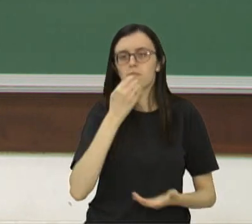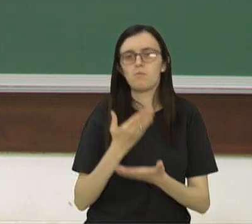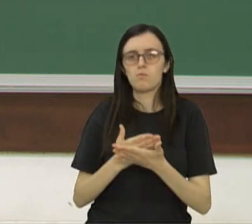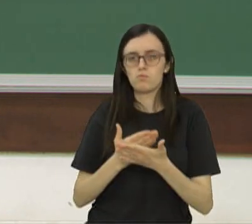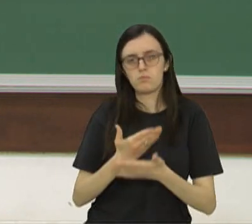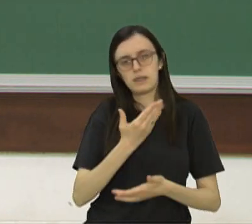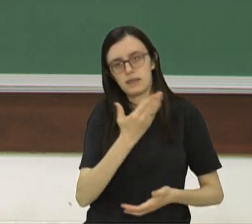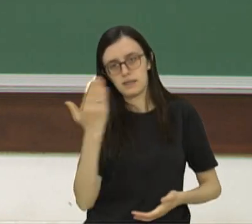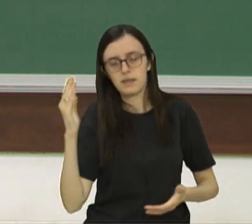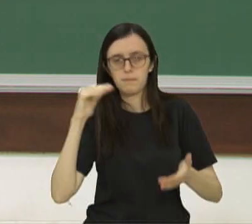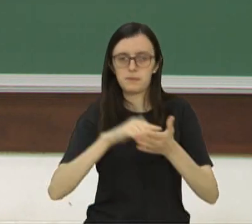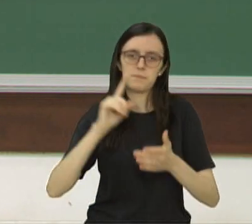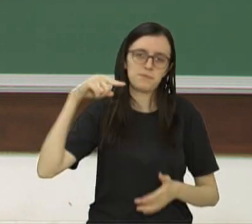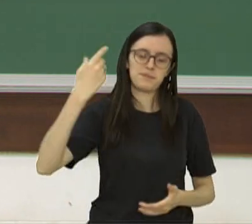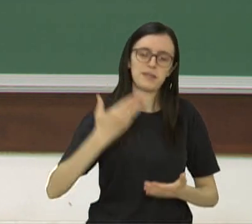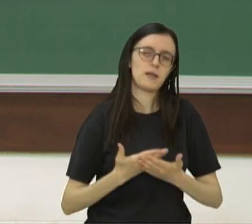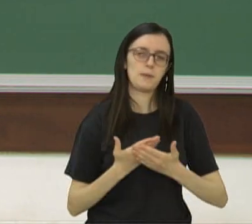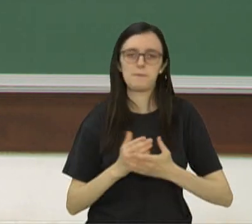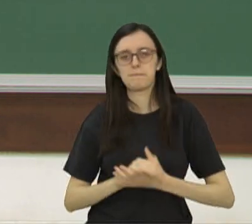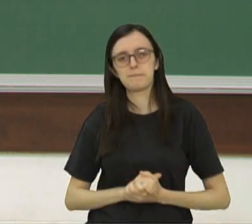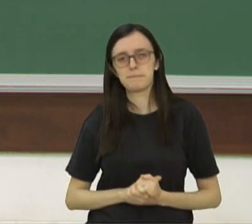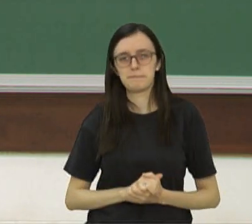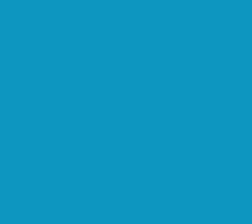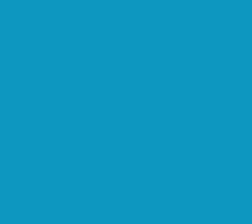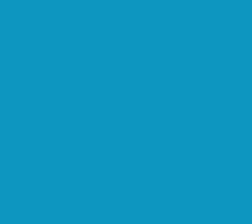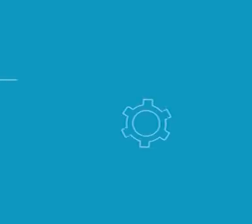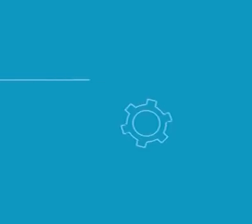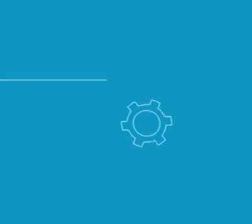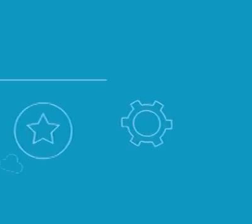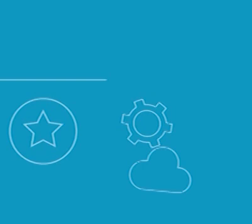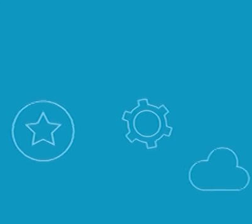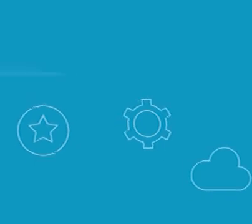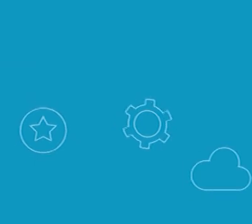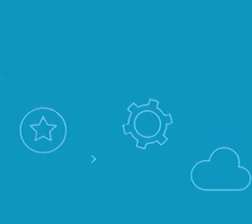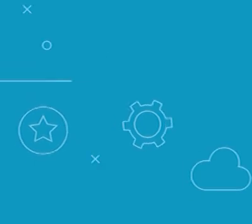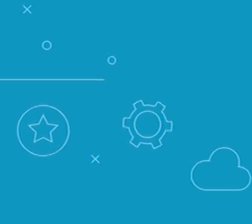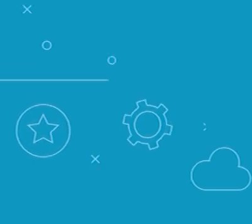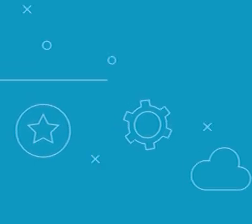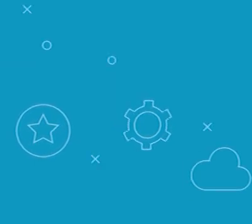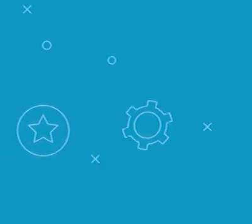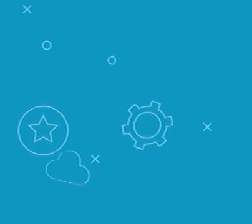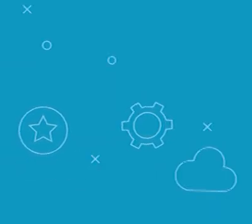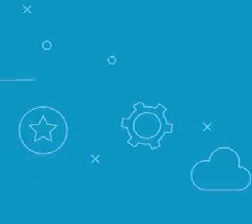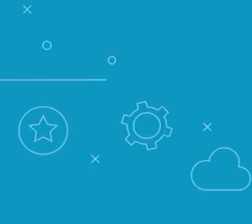bons estudos e até a próxima aula.